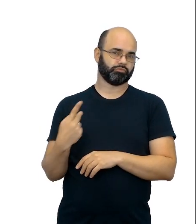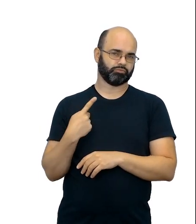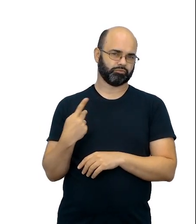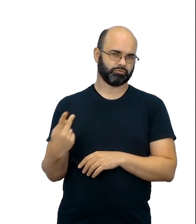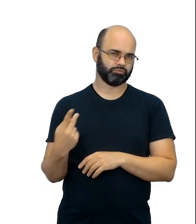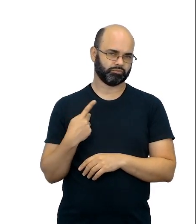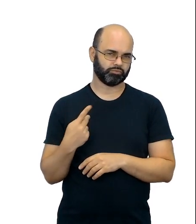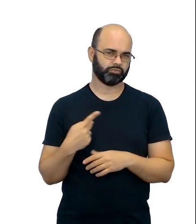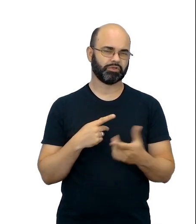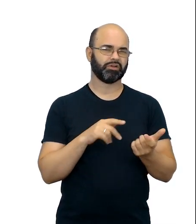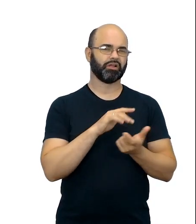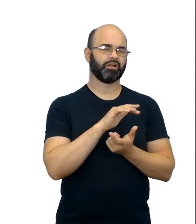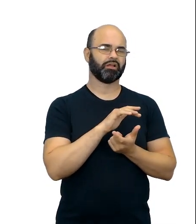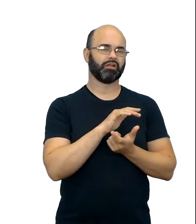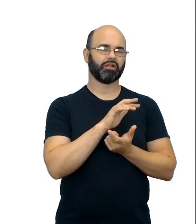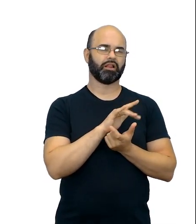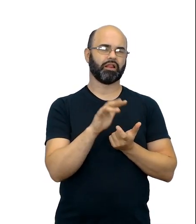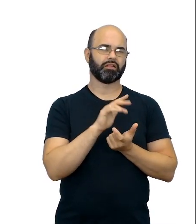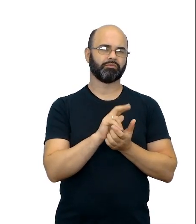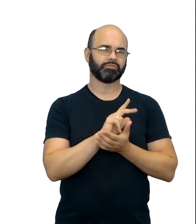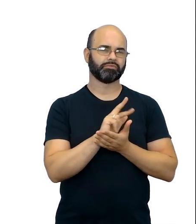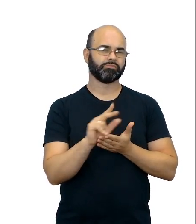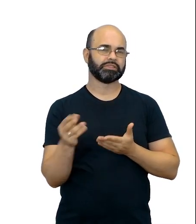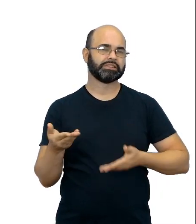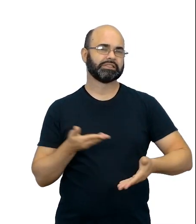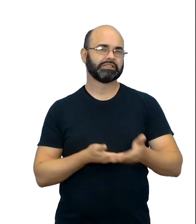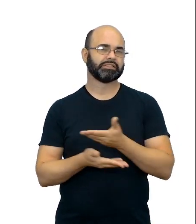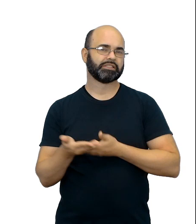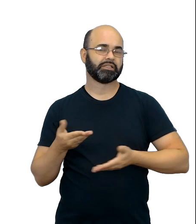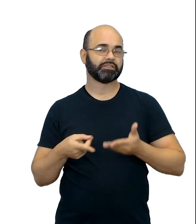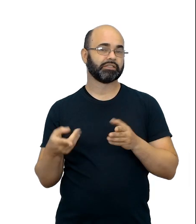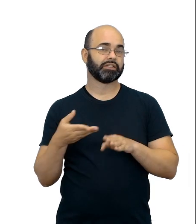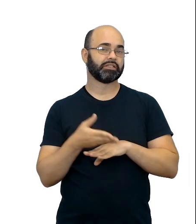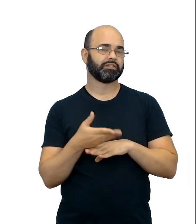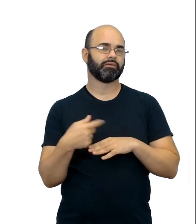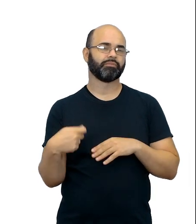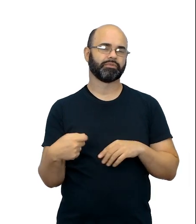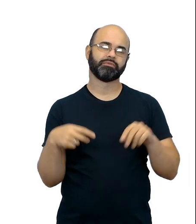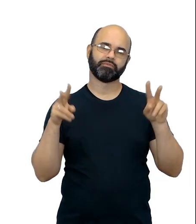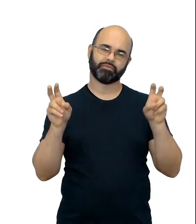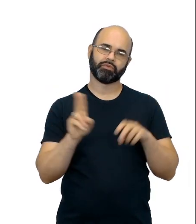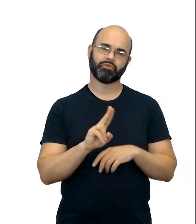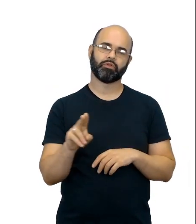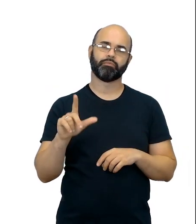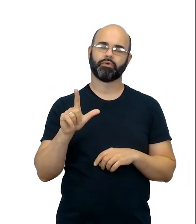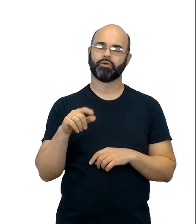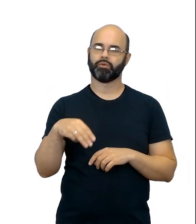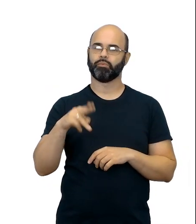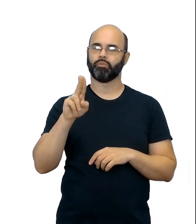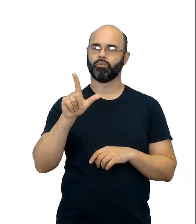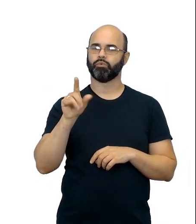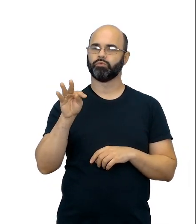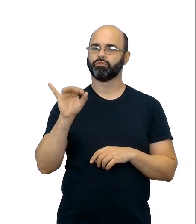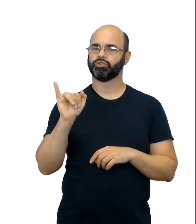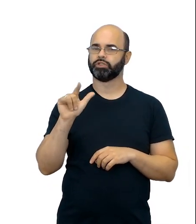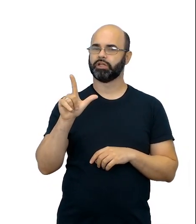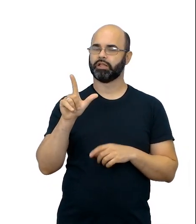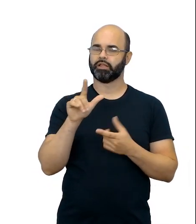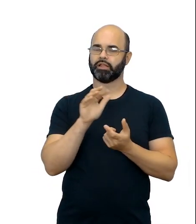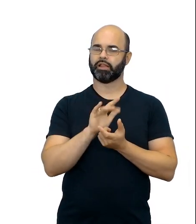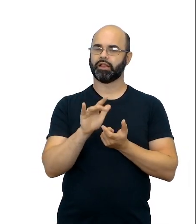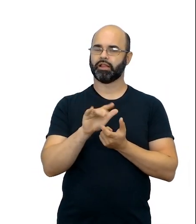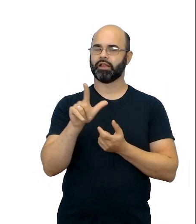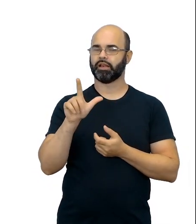variados letramentos e interação. É o que nós chamamos de multiletramentos, e aí usando as